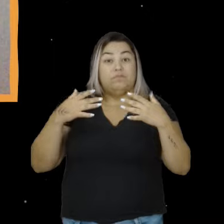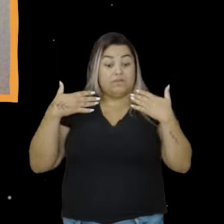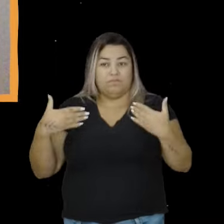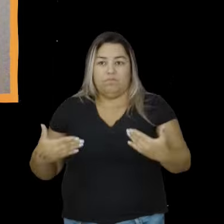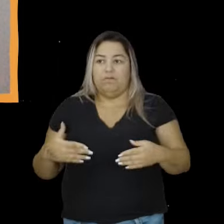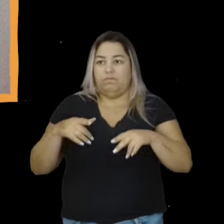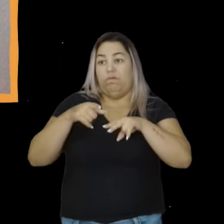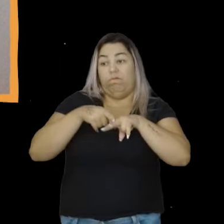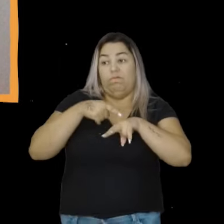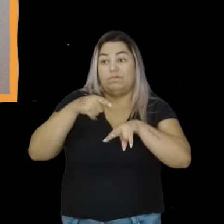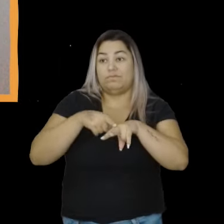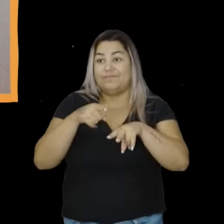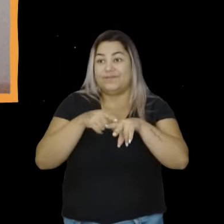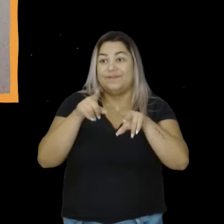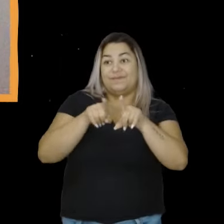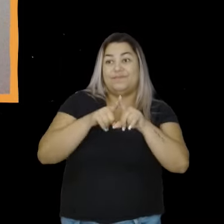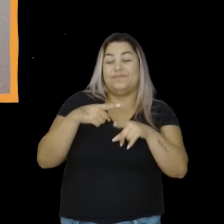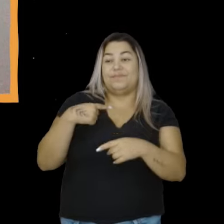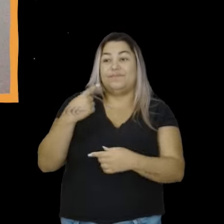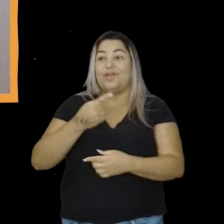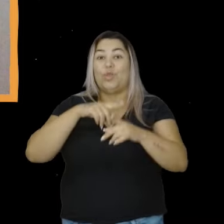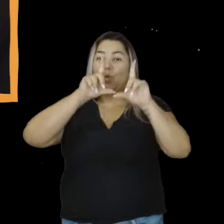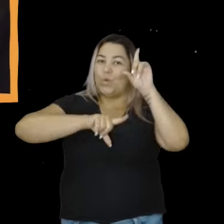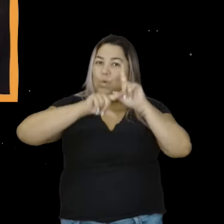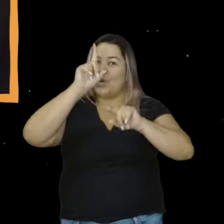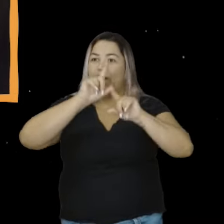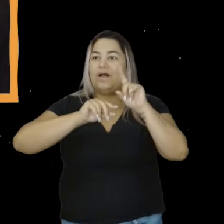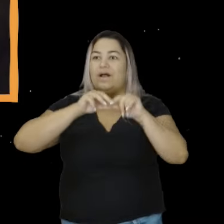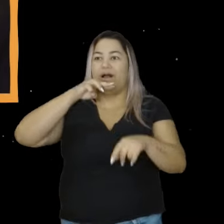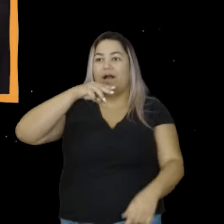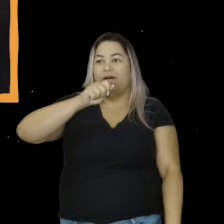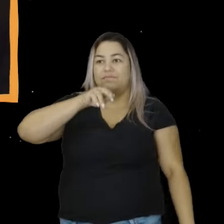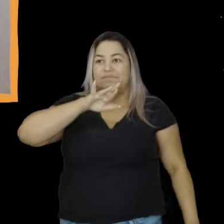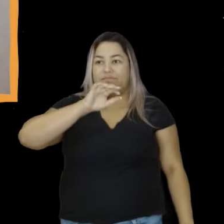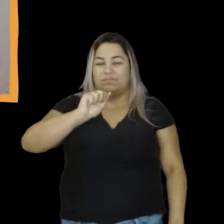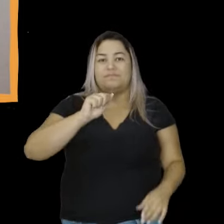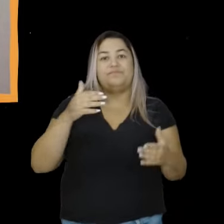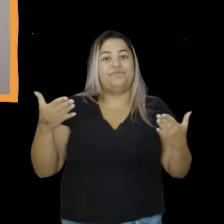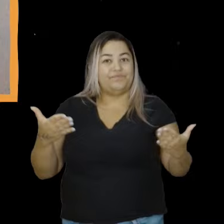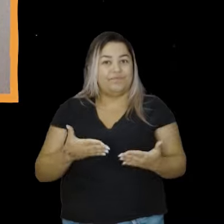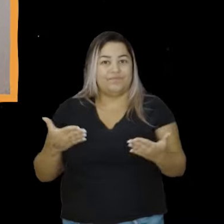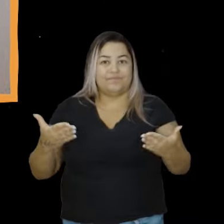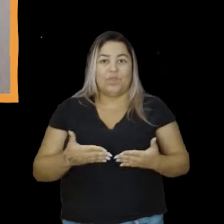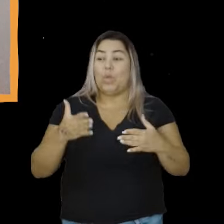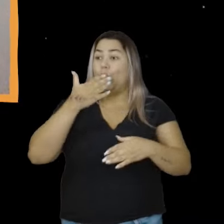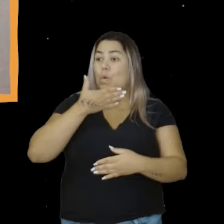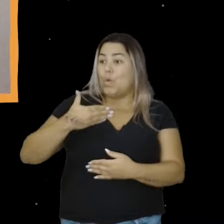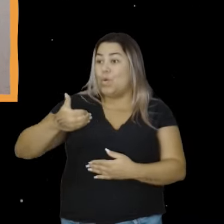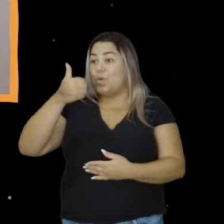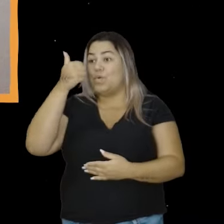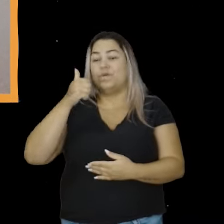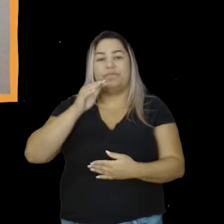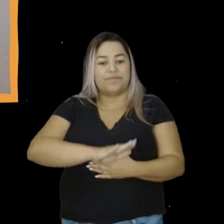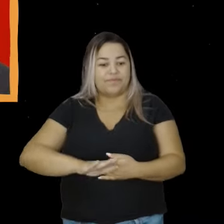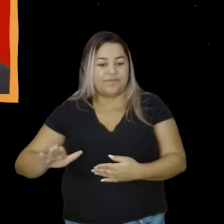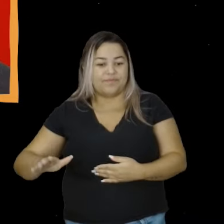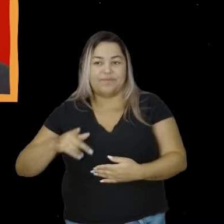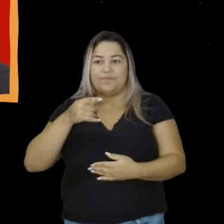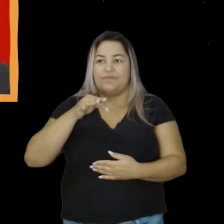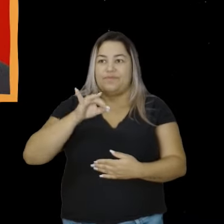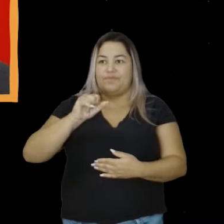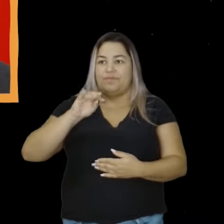Tudo isso intermediado pela nossa estrela. Sim, a Maria. E hoje eu vou trazer aqui os melhores momentos do Crianças Petistas com um